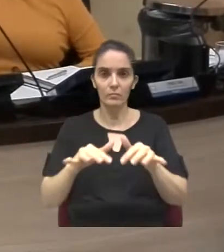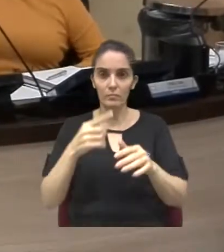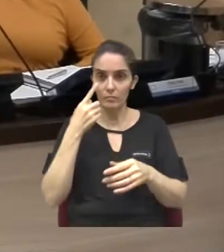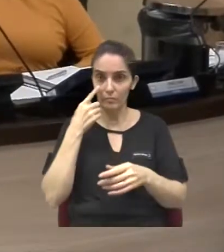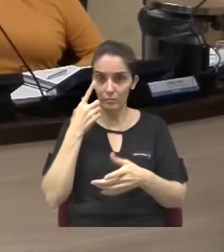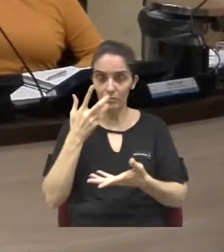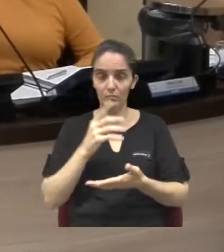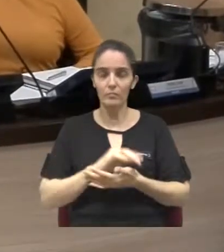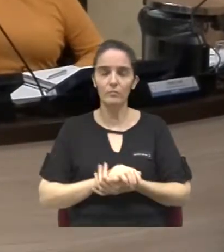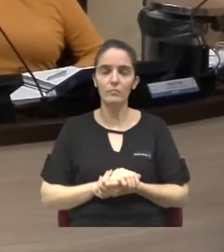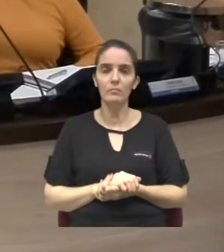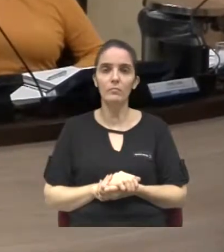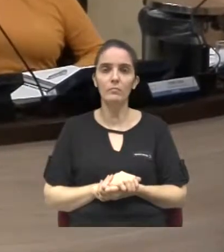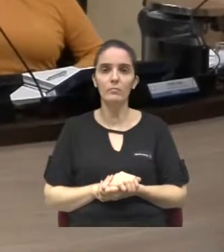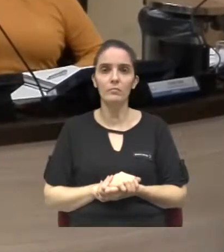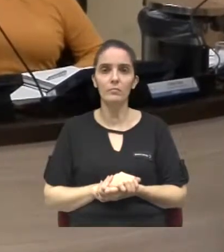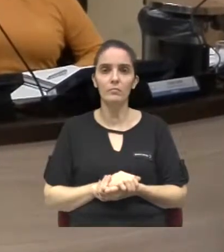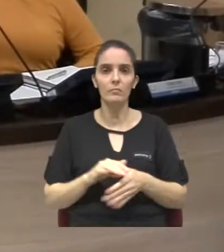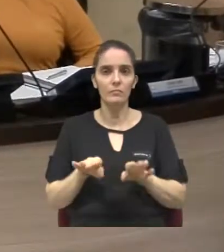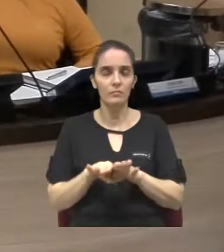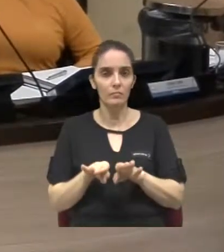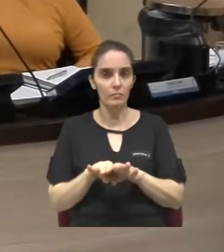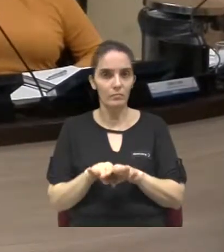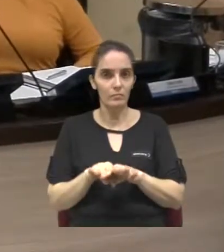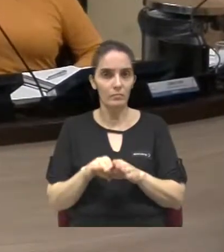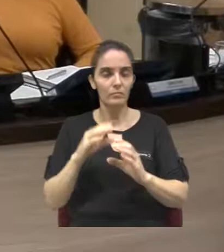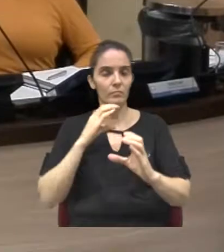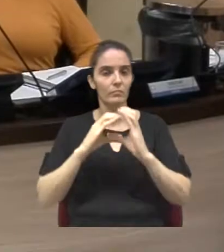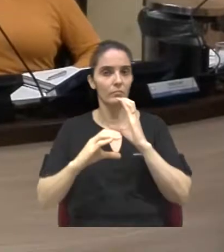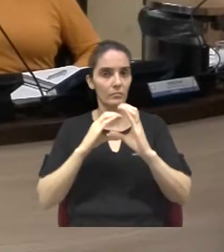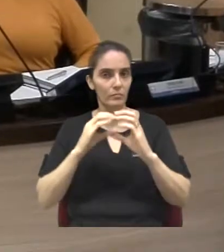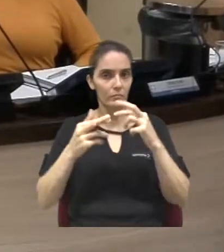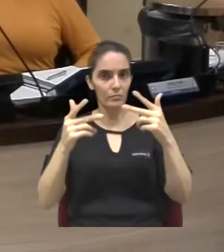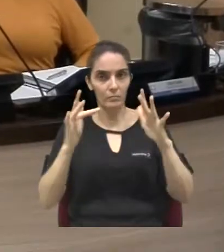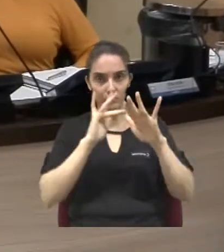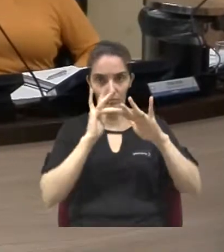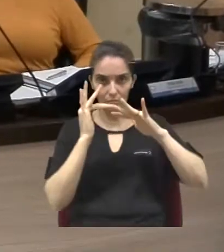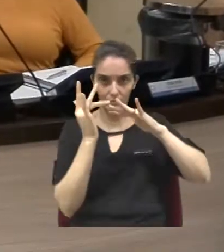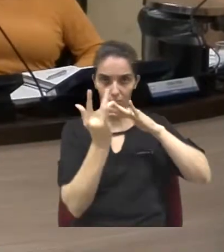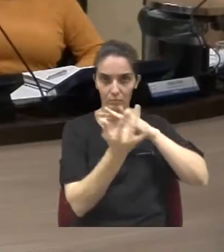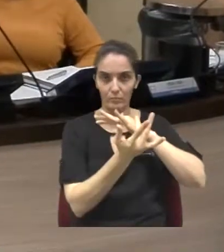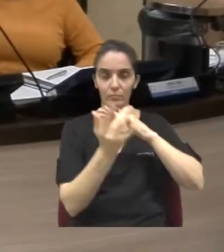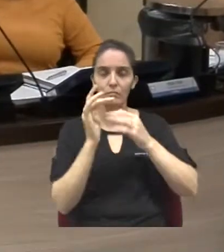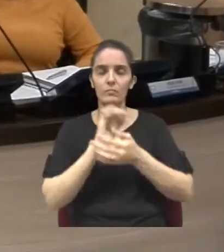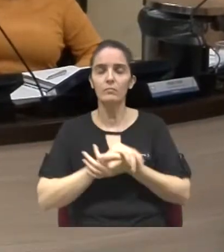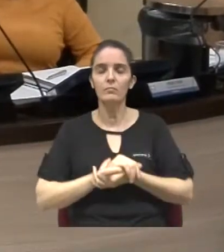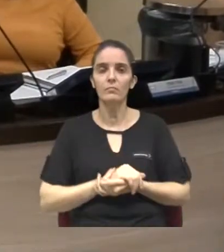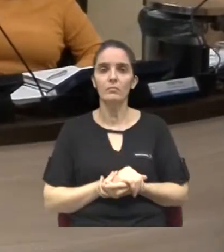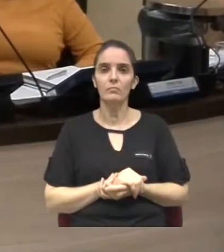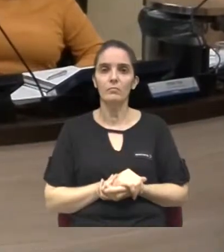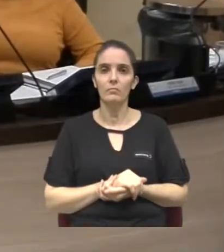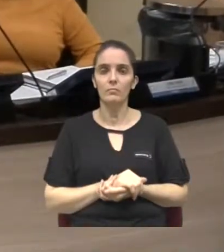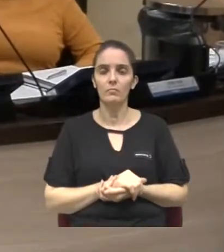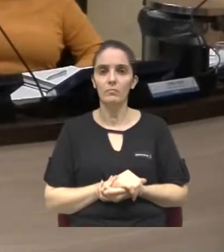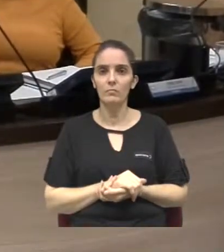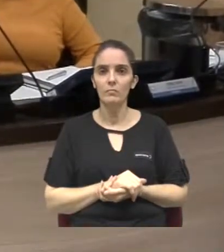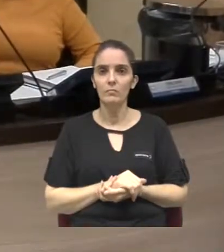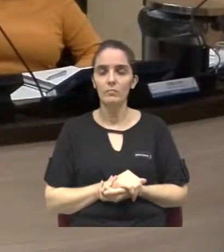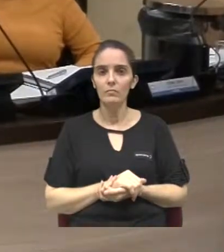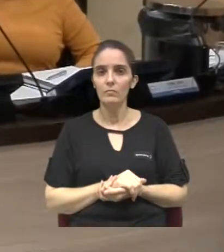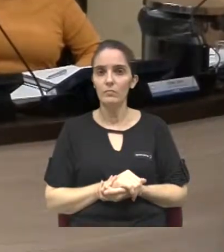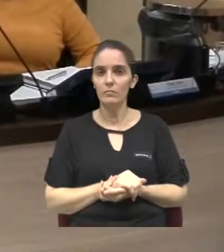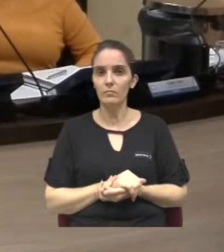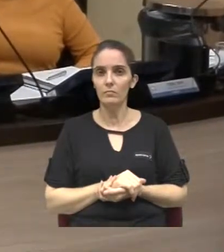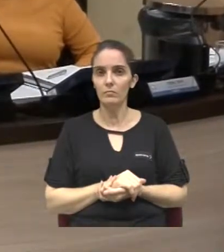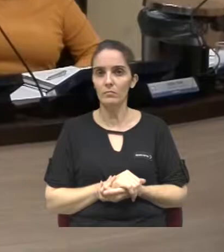acompanha e o público que nos acompanha também pelas redes sociais. Até para que nós tenhamos